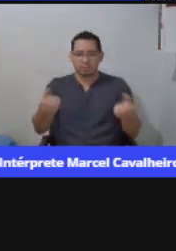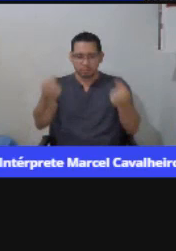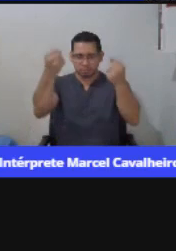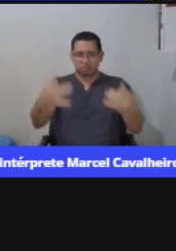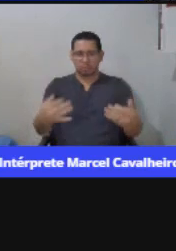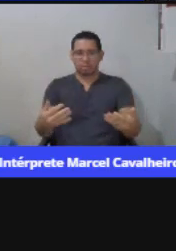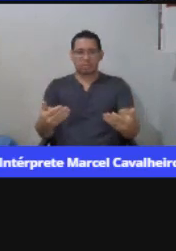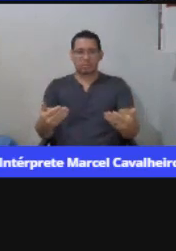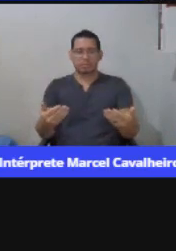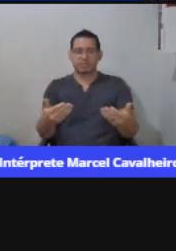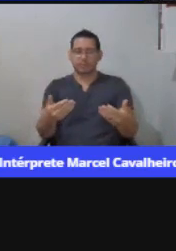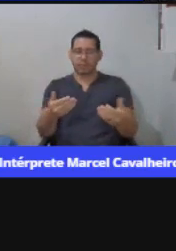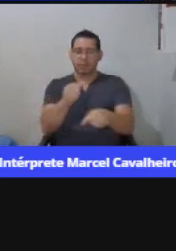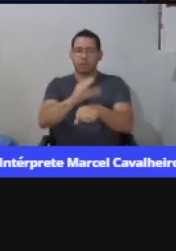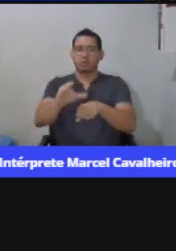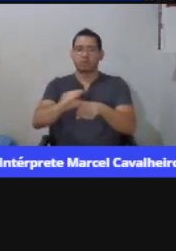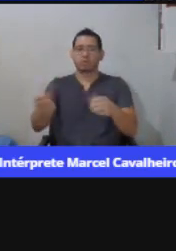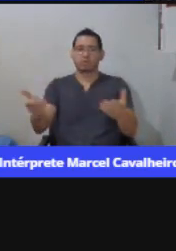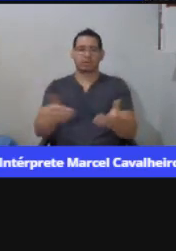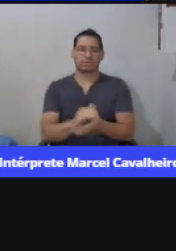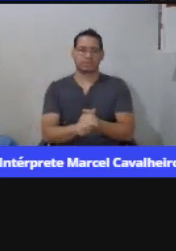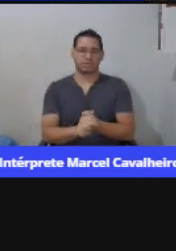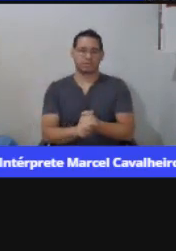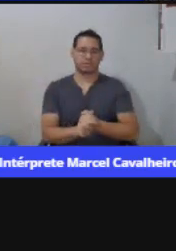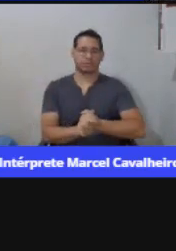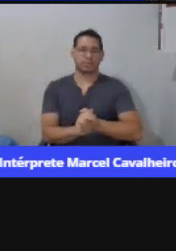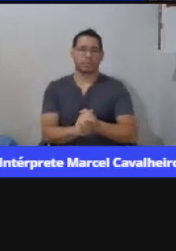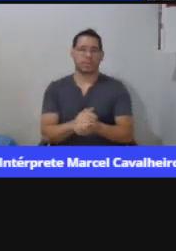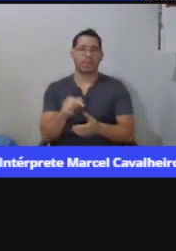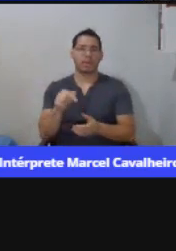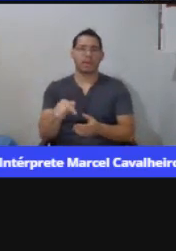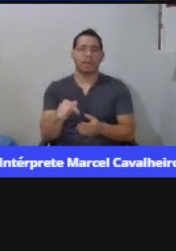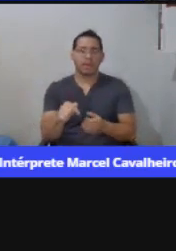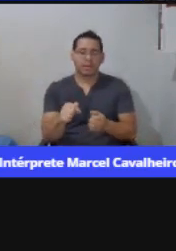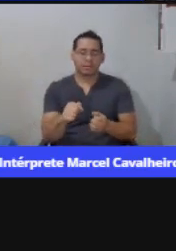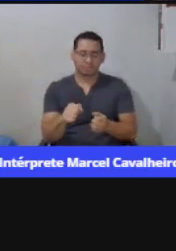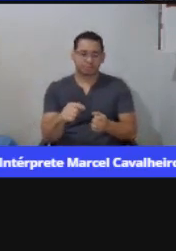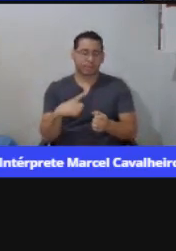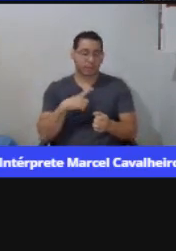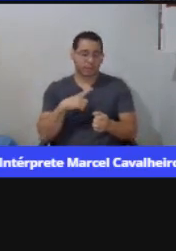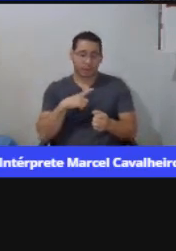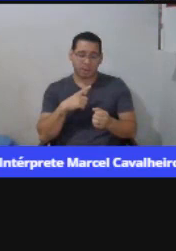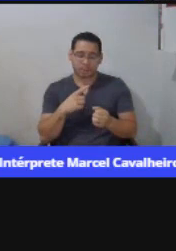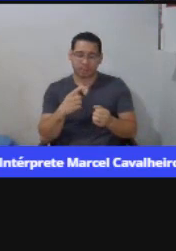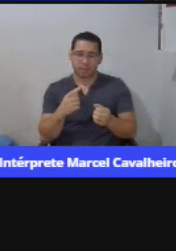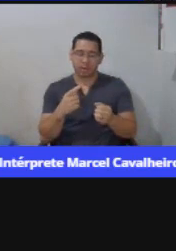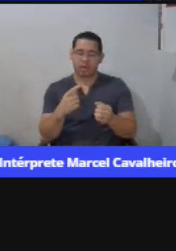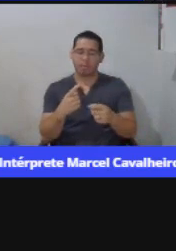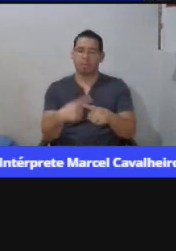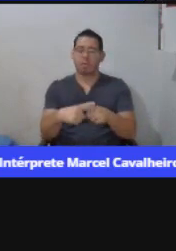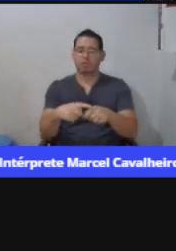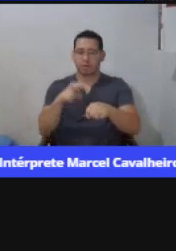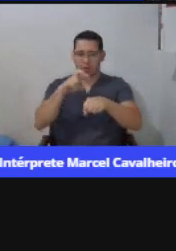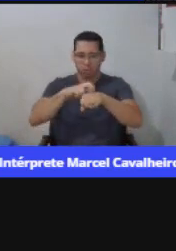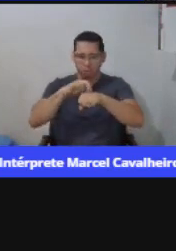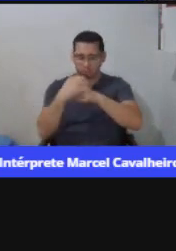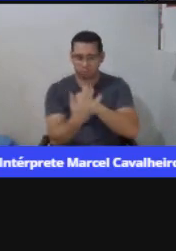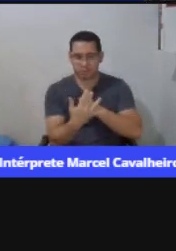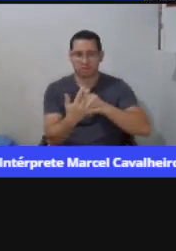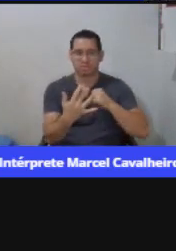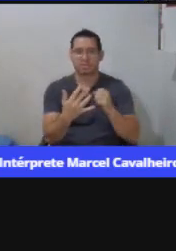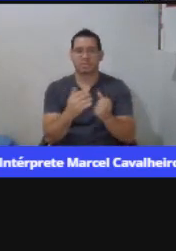apresentação, dessa formação? Então, em virtude da situação emergencial da saúde ocasionada pela pandemia da Covid-19,